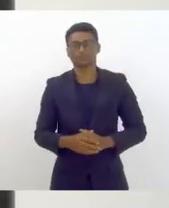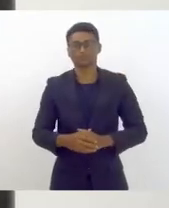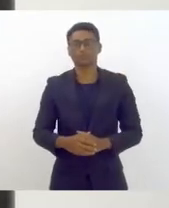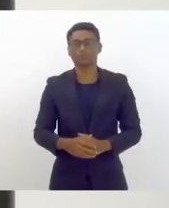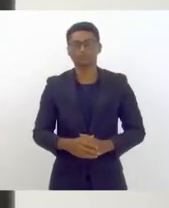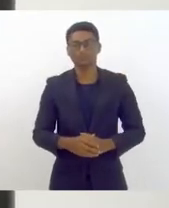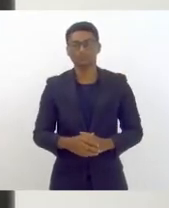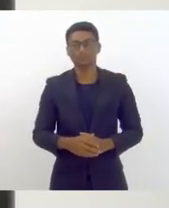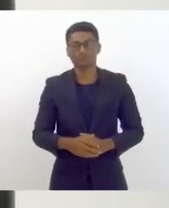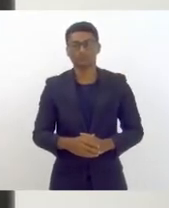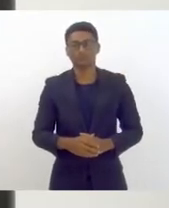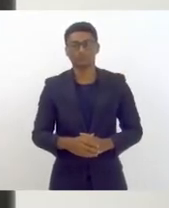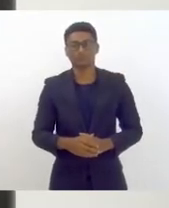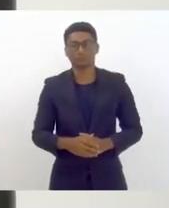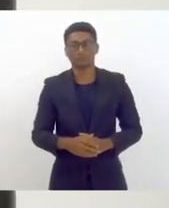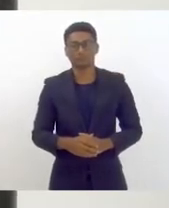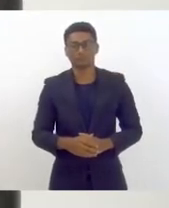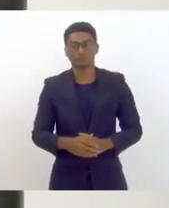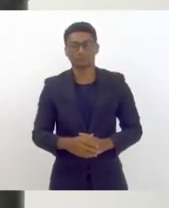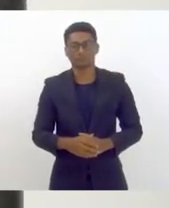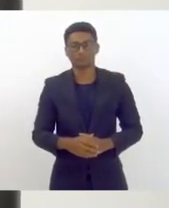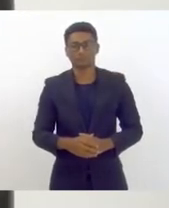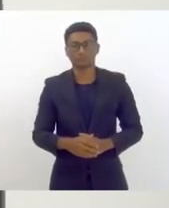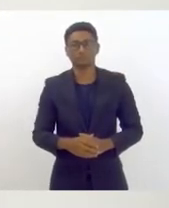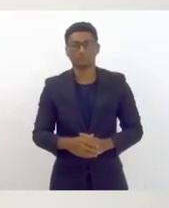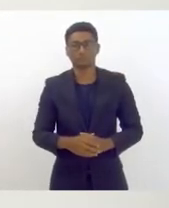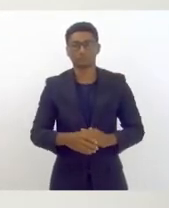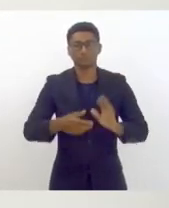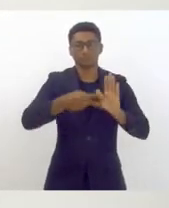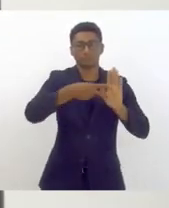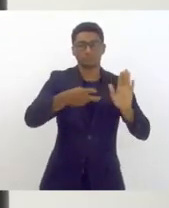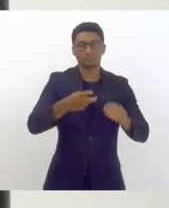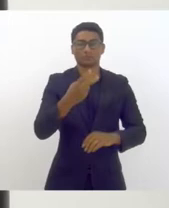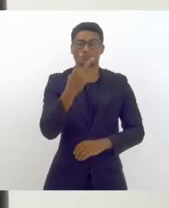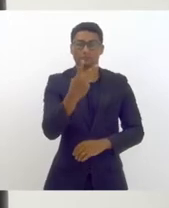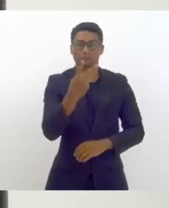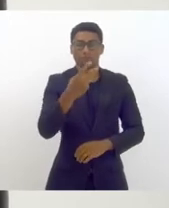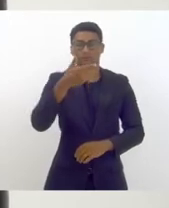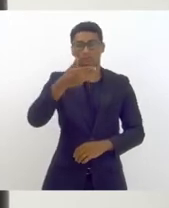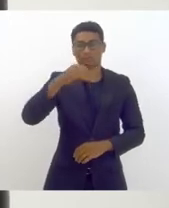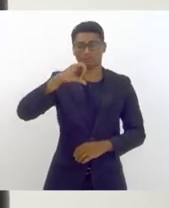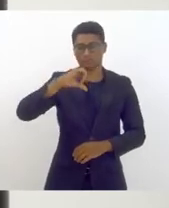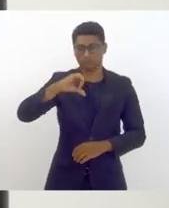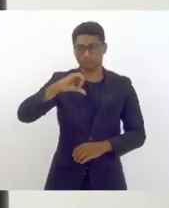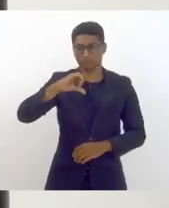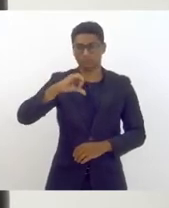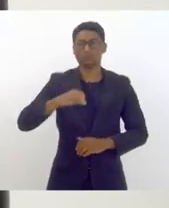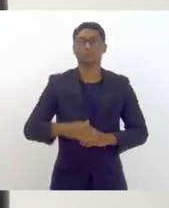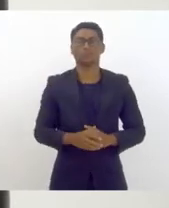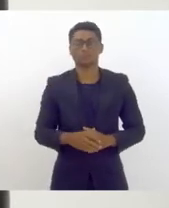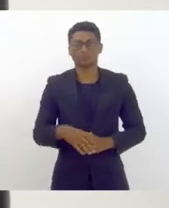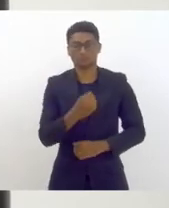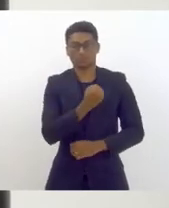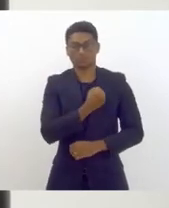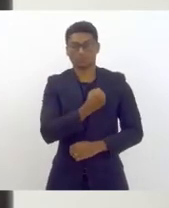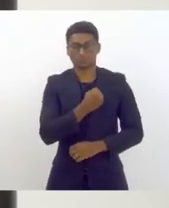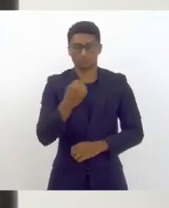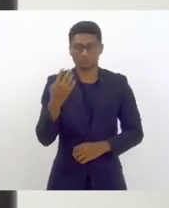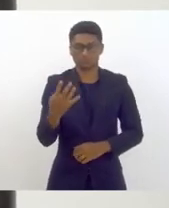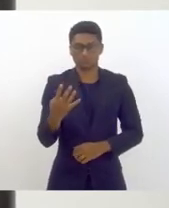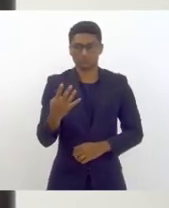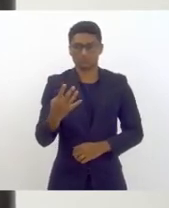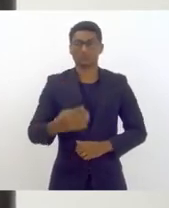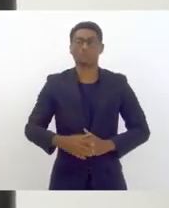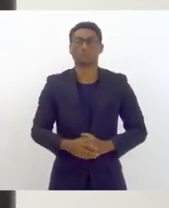um inciso, né, no caso, no artigo 229, um inciso, no caso 4, que